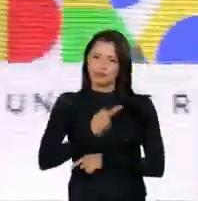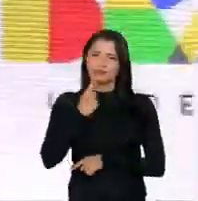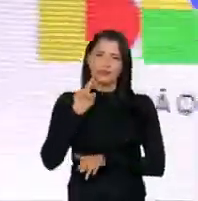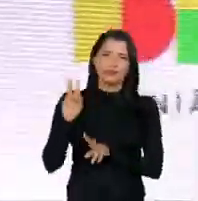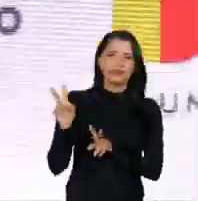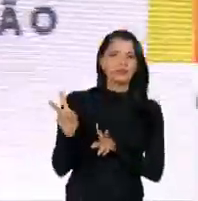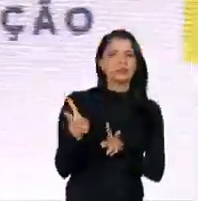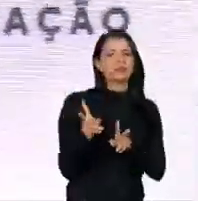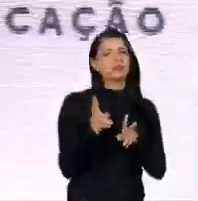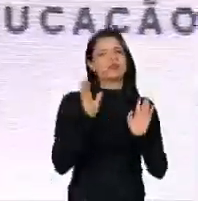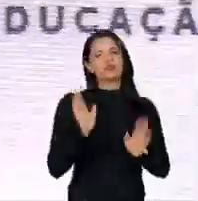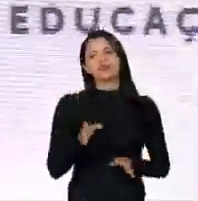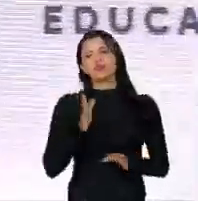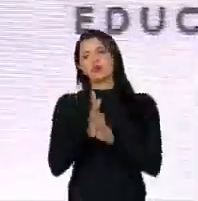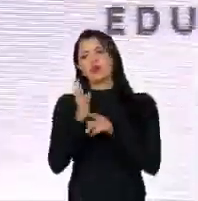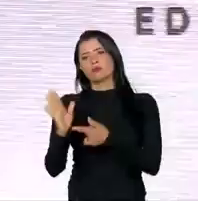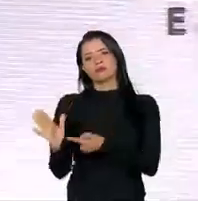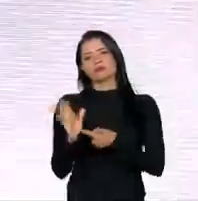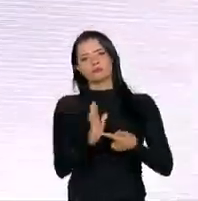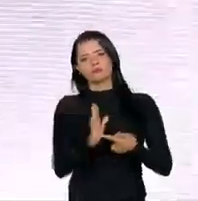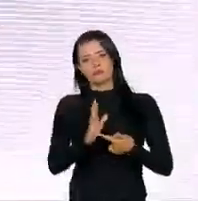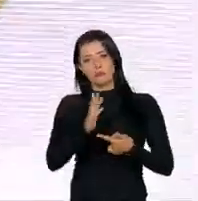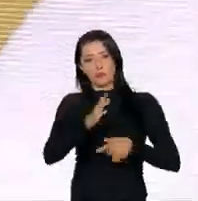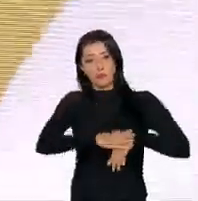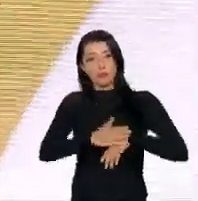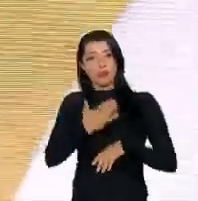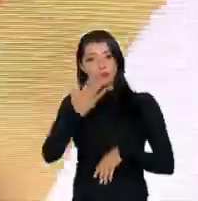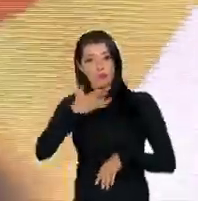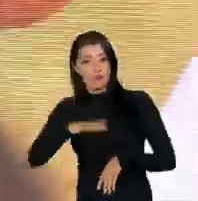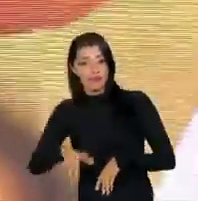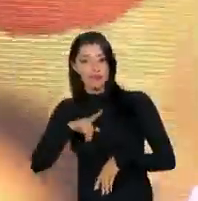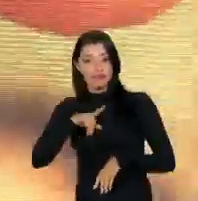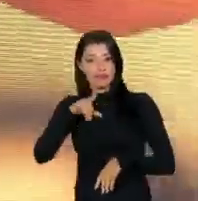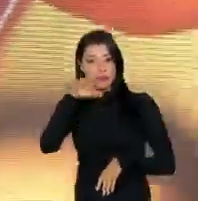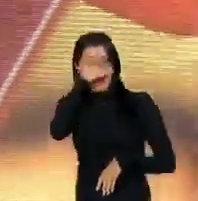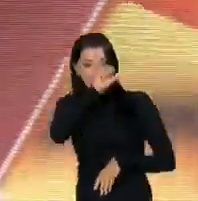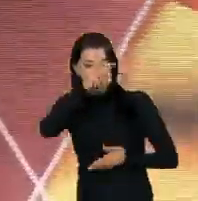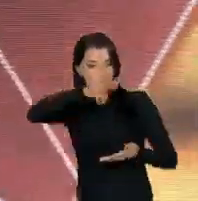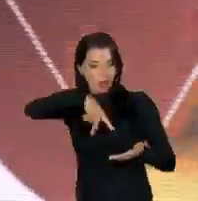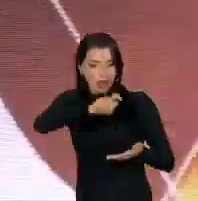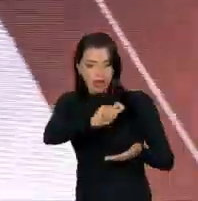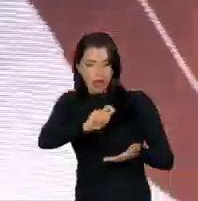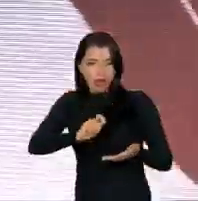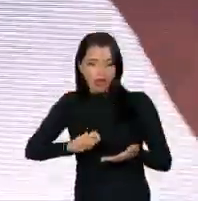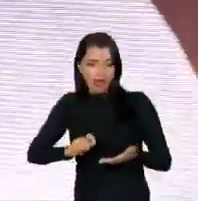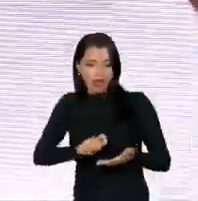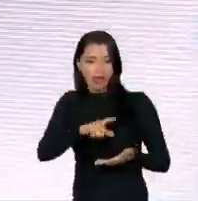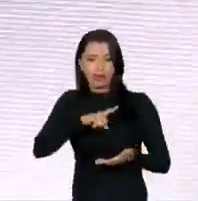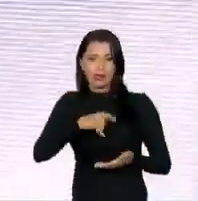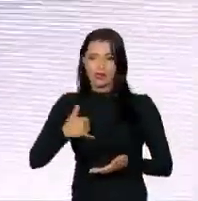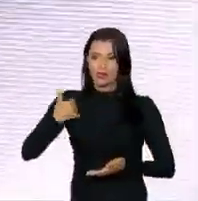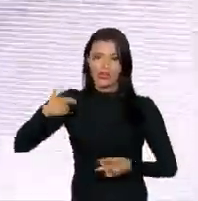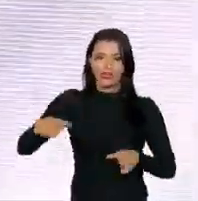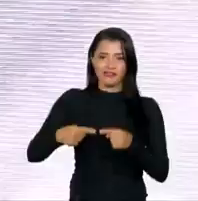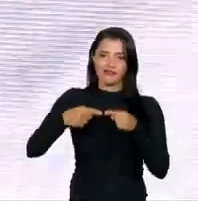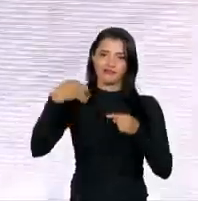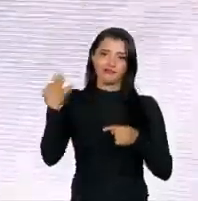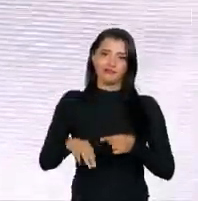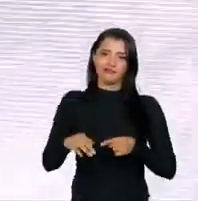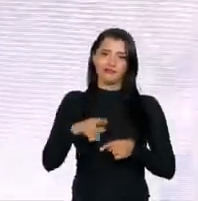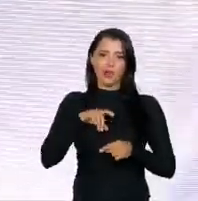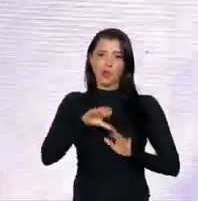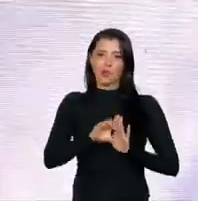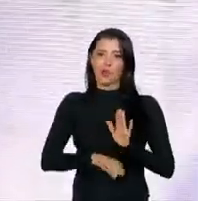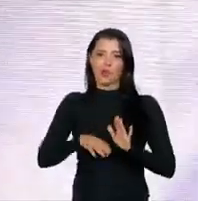evidências já mostraram que quando uma criança aprende a ler e escrever na idade certa, é o rendimento, né, o histórico